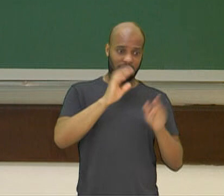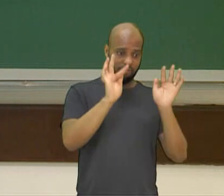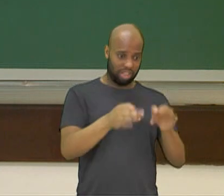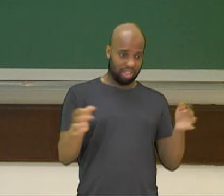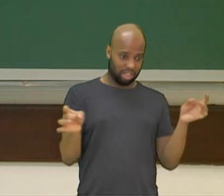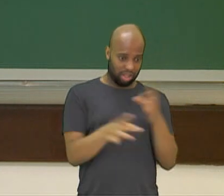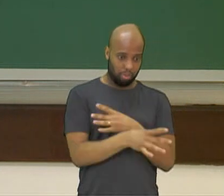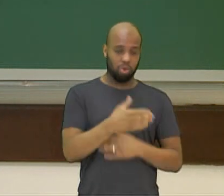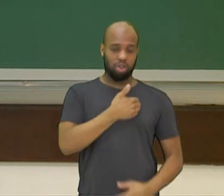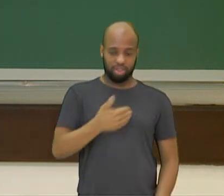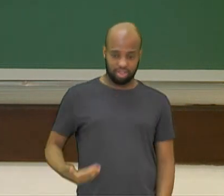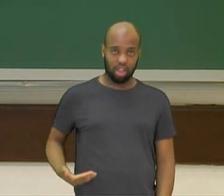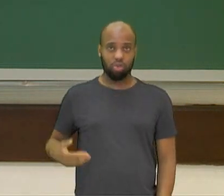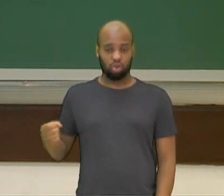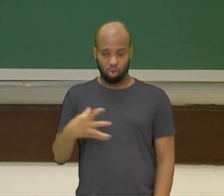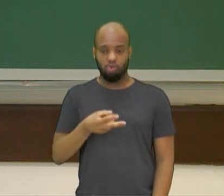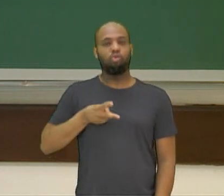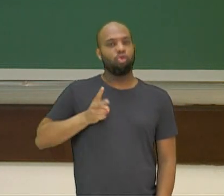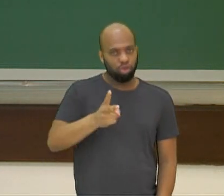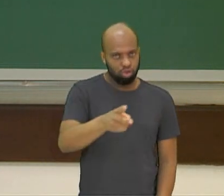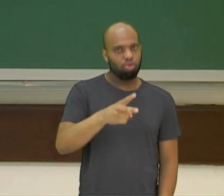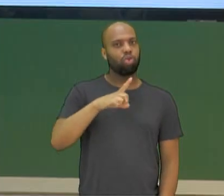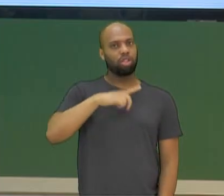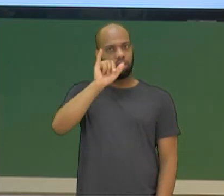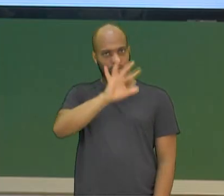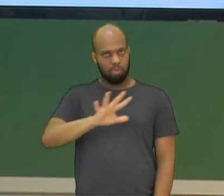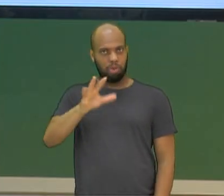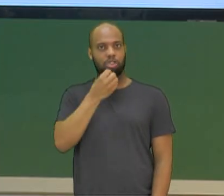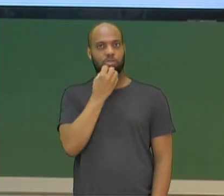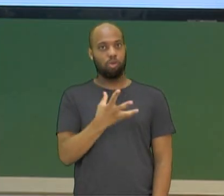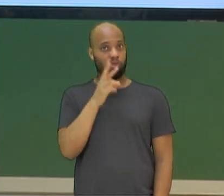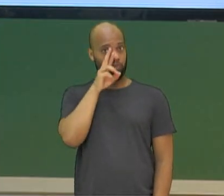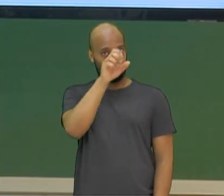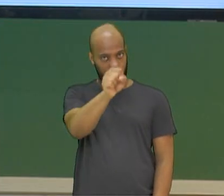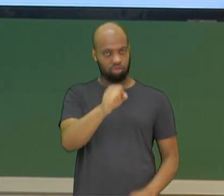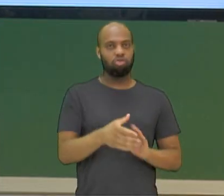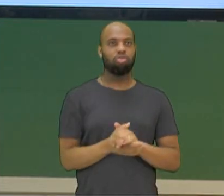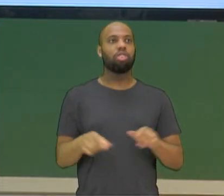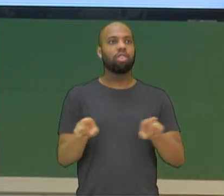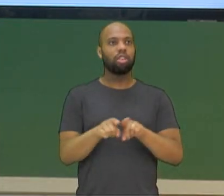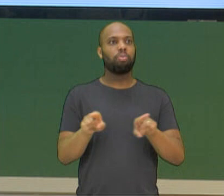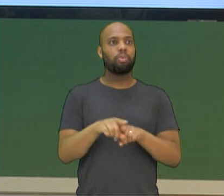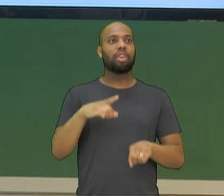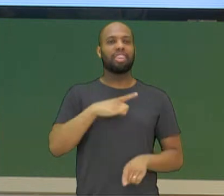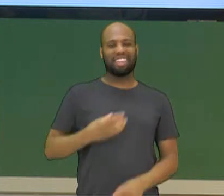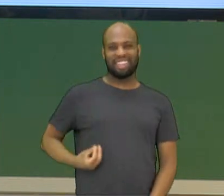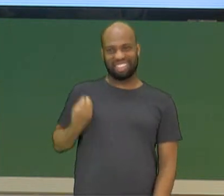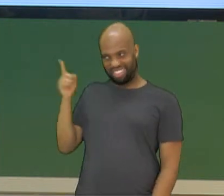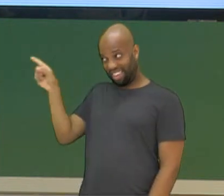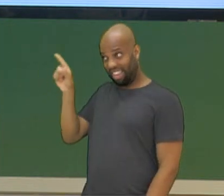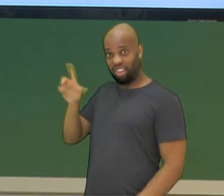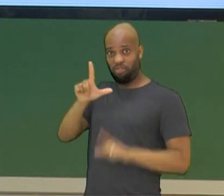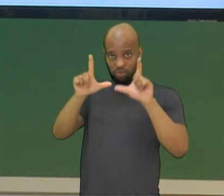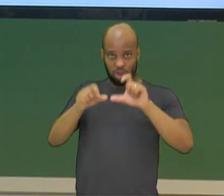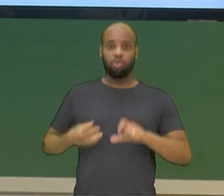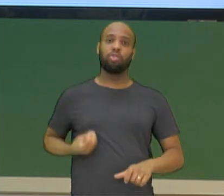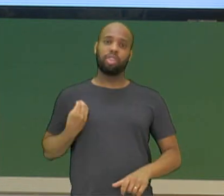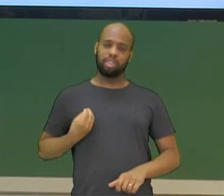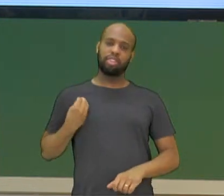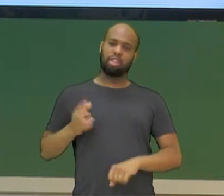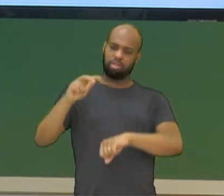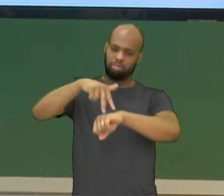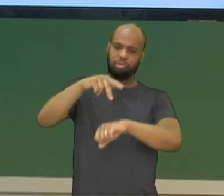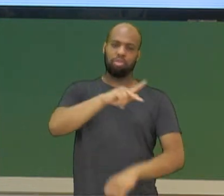do Estado Novo. Na época da fotografia, Vargas se encontrava no cargo de presidente. Então aqui,